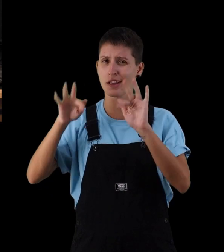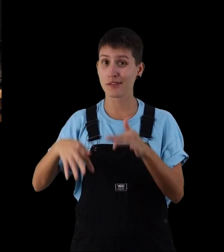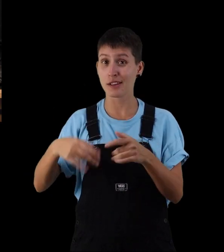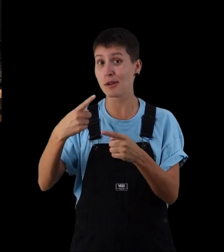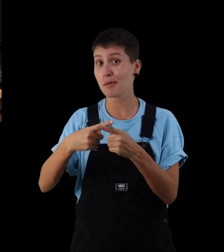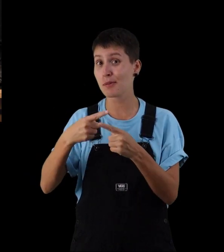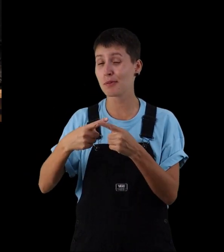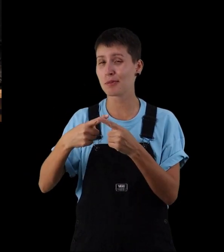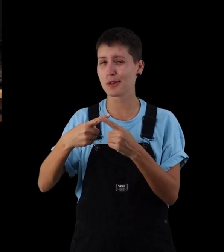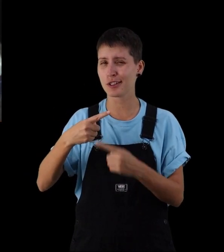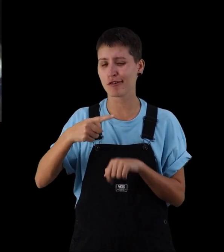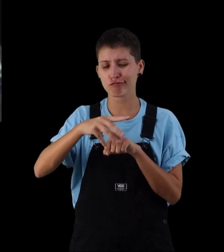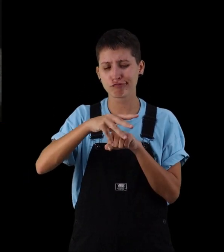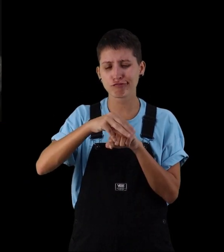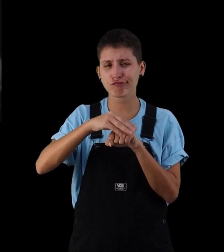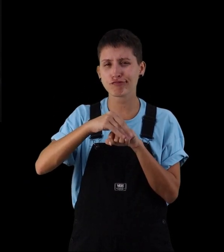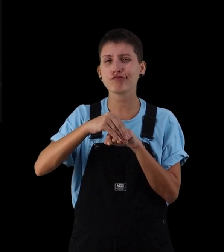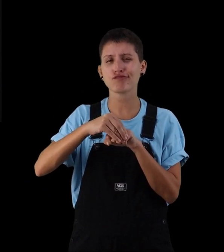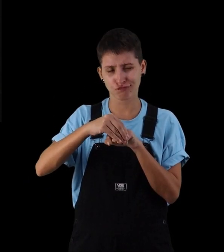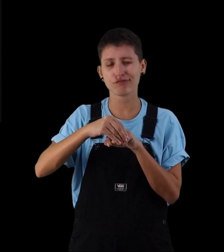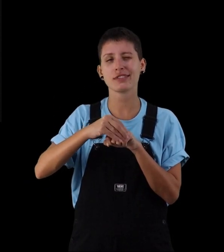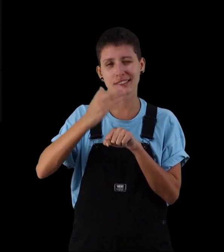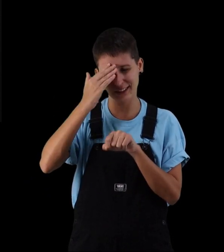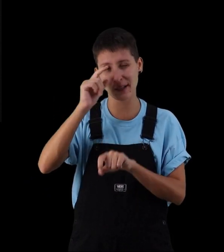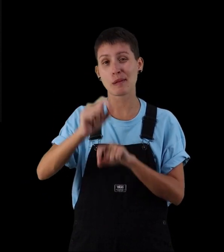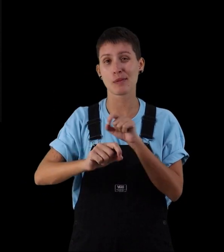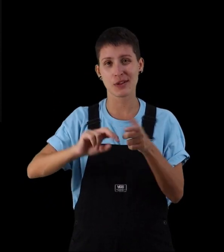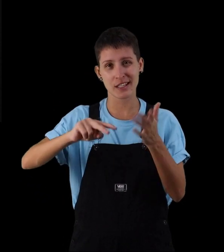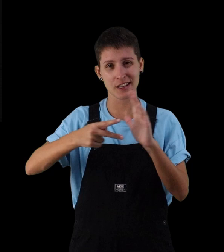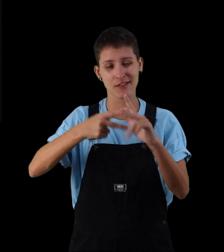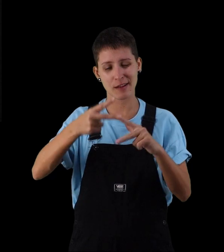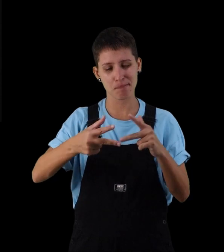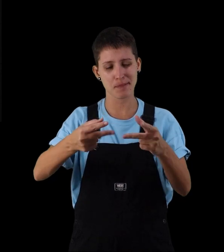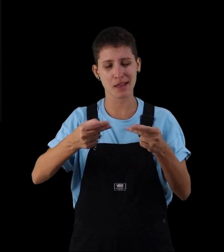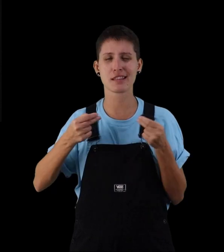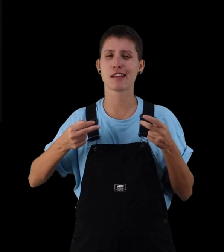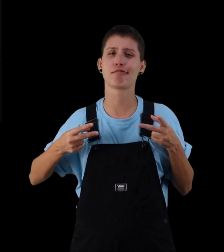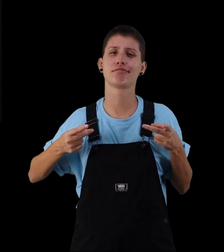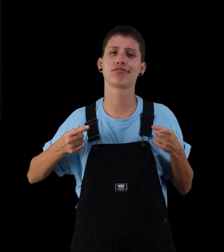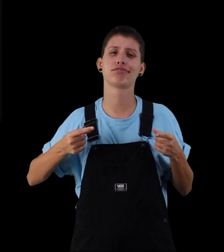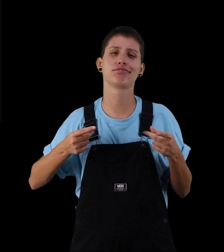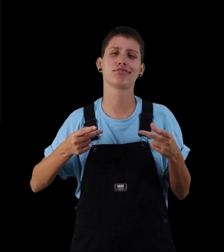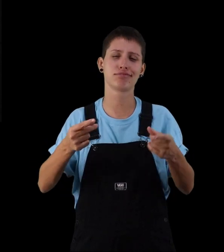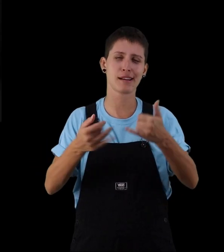separariam. Afinal, a sabedoria da meninice sabe o que é presente da